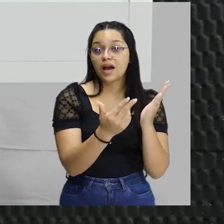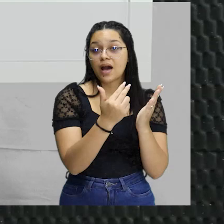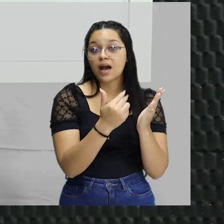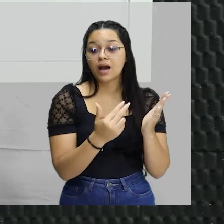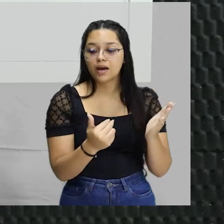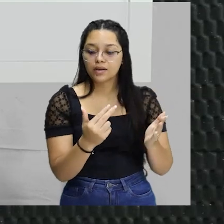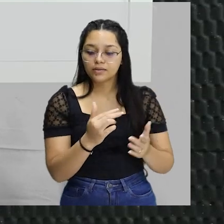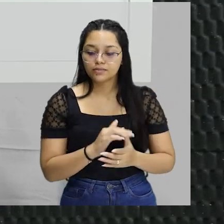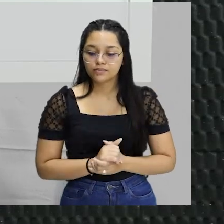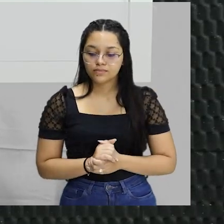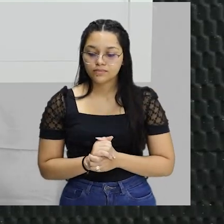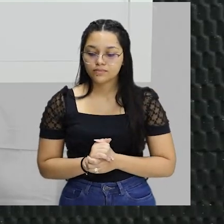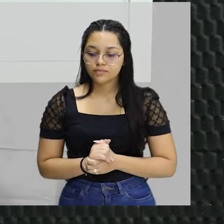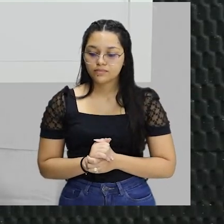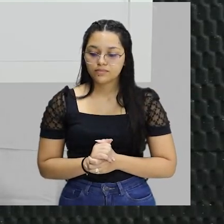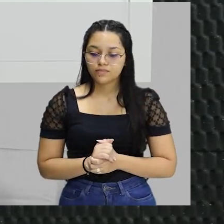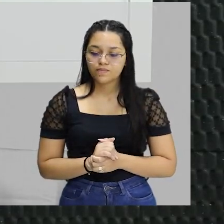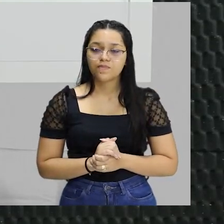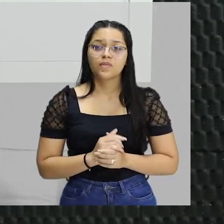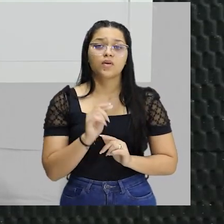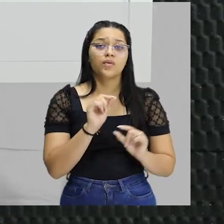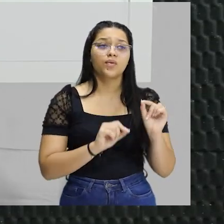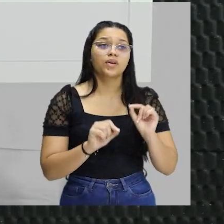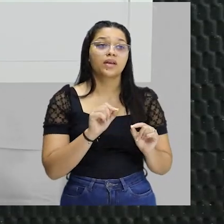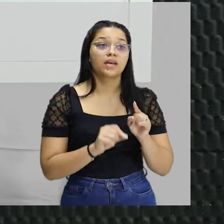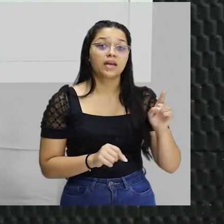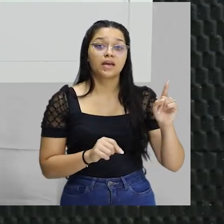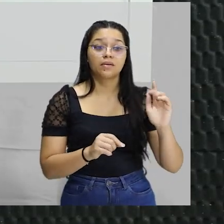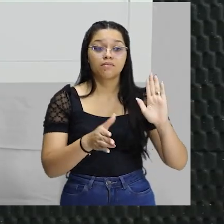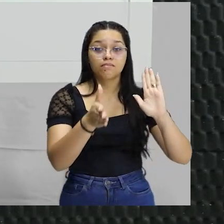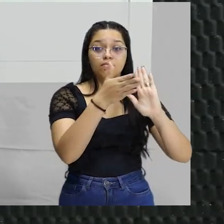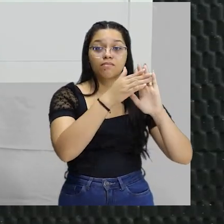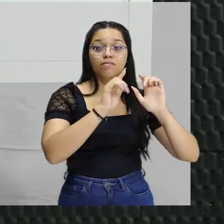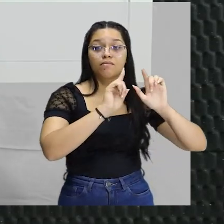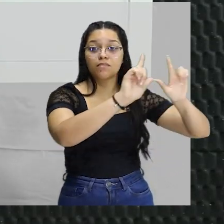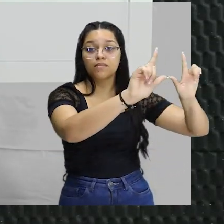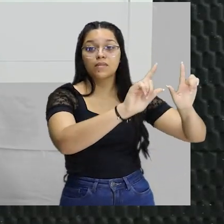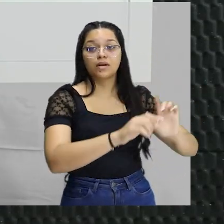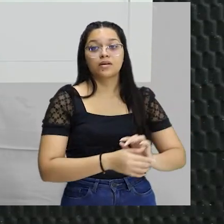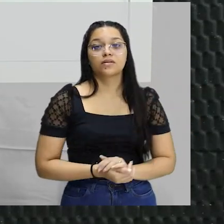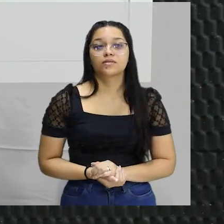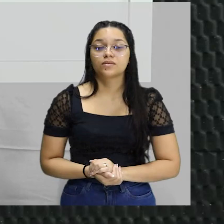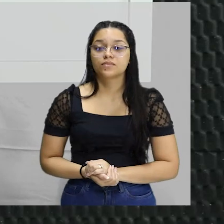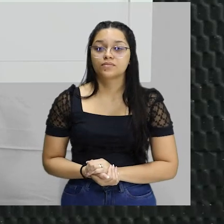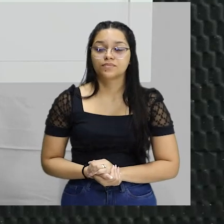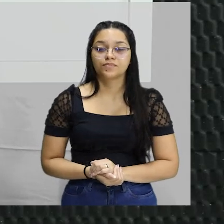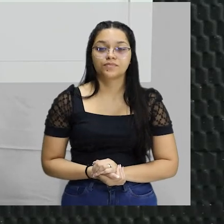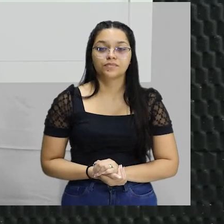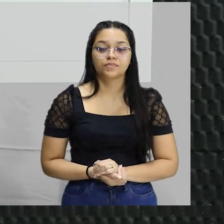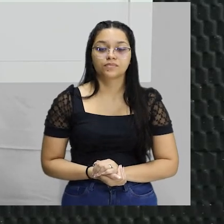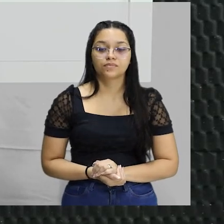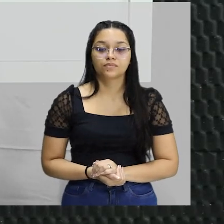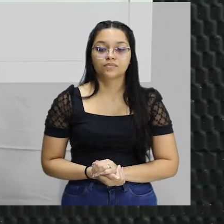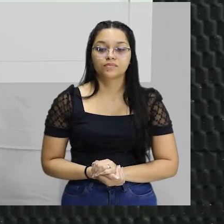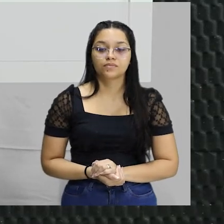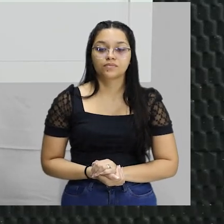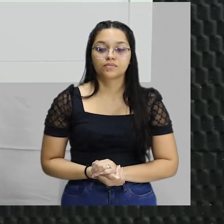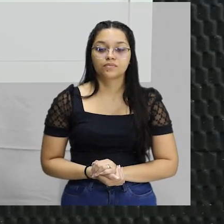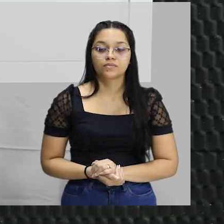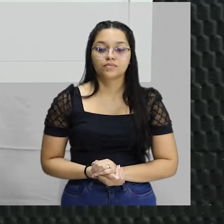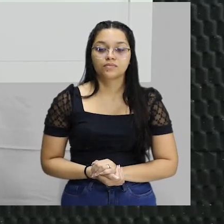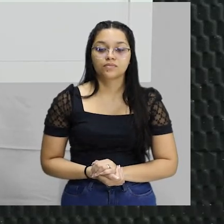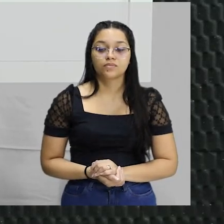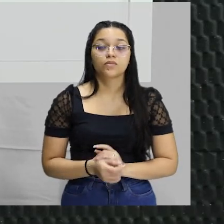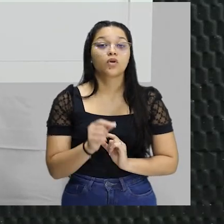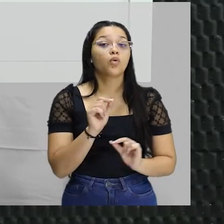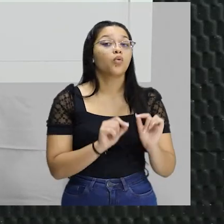Ok? Este quadro ele fica lá na parede. Certo? Ele fica preso na parede, por exemplo. O que é